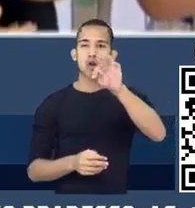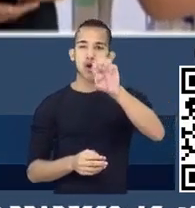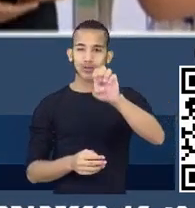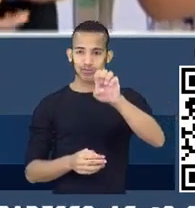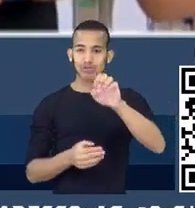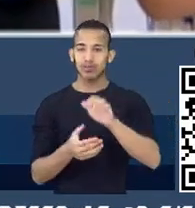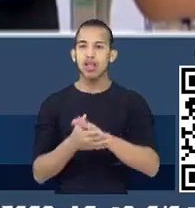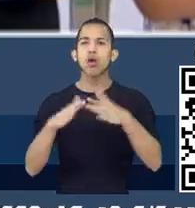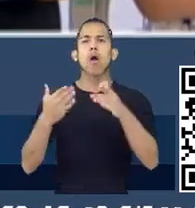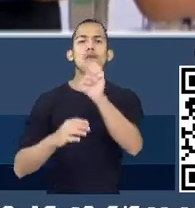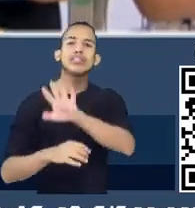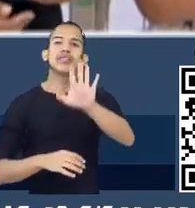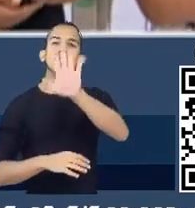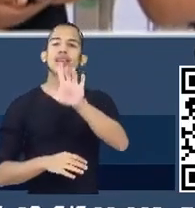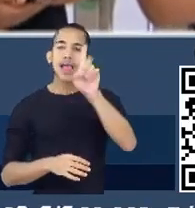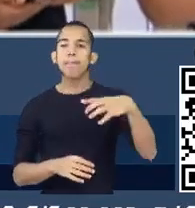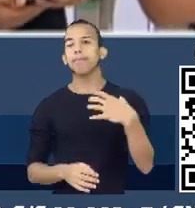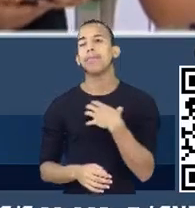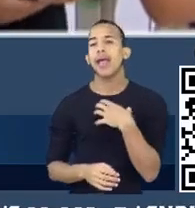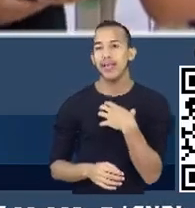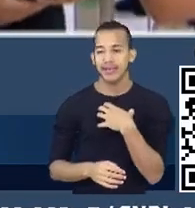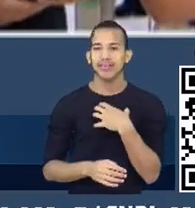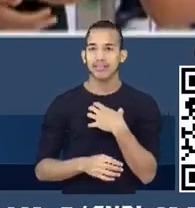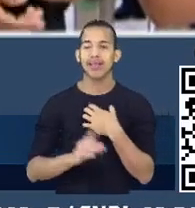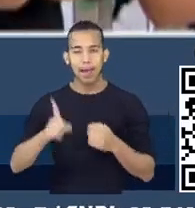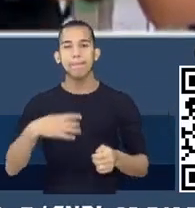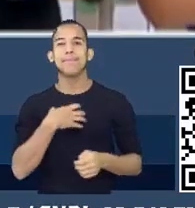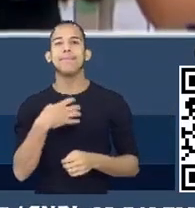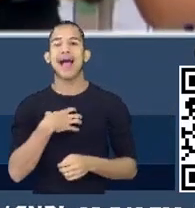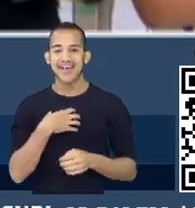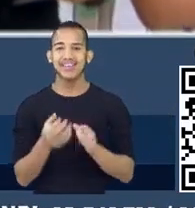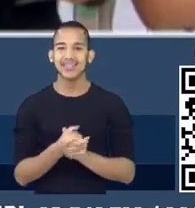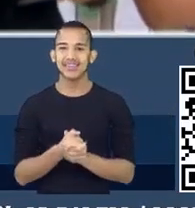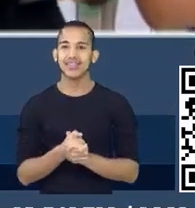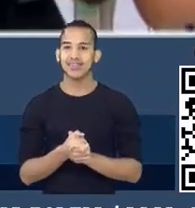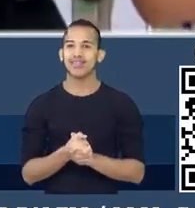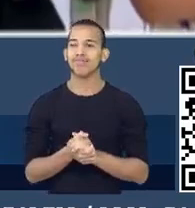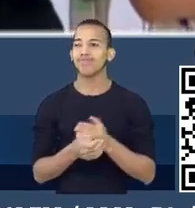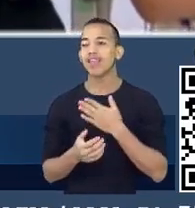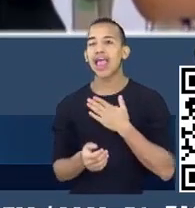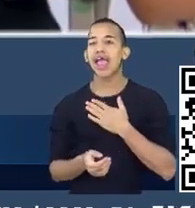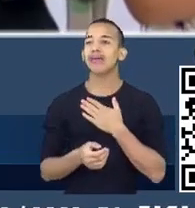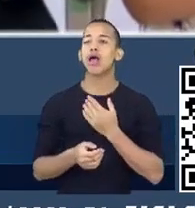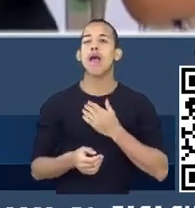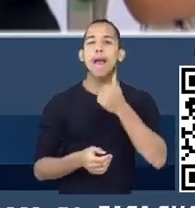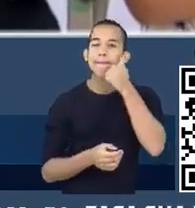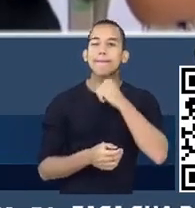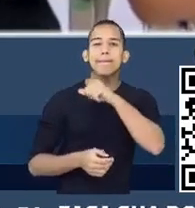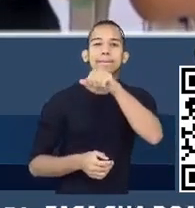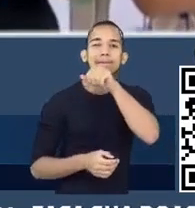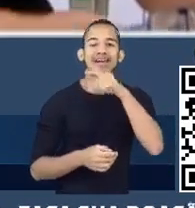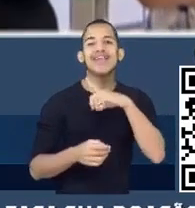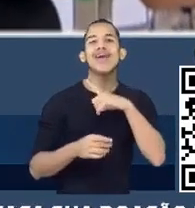que... estado que é? É na Bahia, interior Bahia. Da Bahia. É. Rapaz, Bahia. Eu sou a mãe de Érica, que falou com o senhor ao vivo aqui, que ela disse que eu